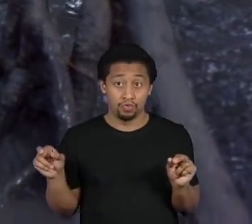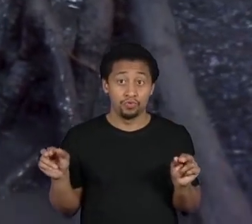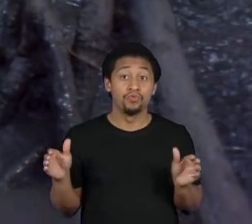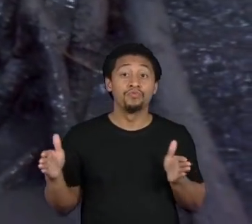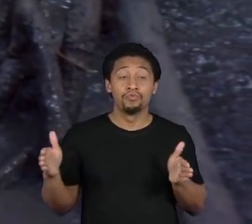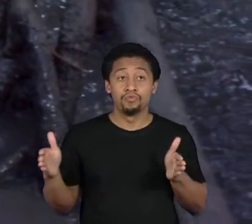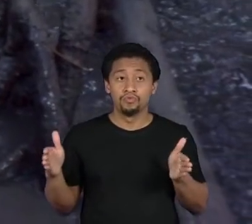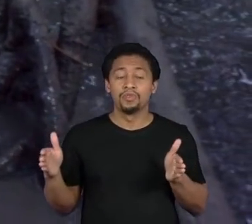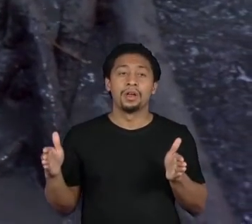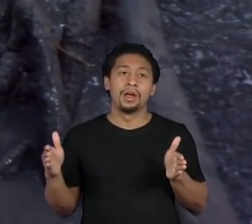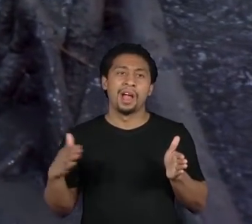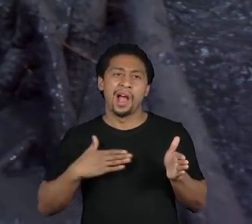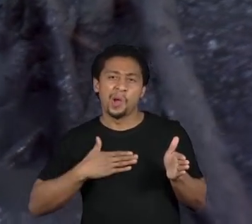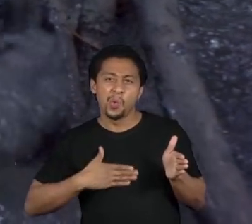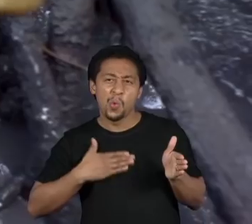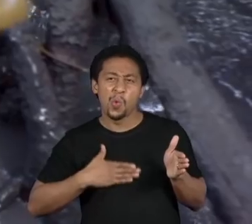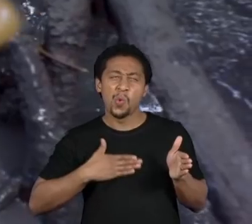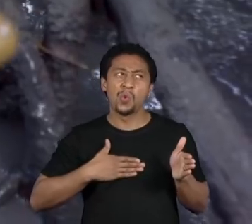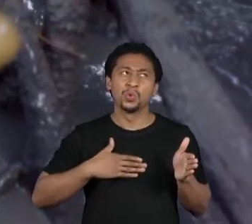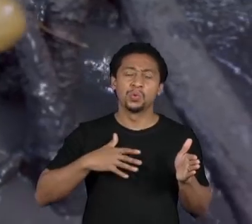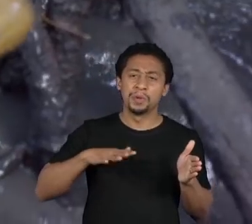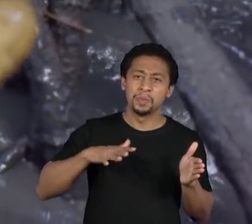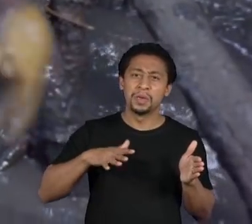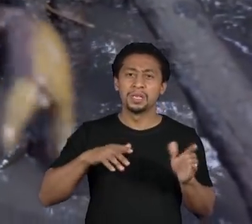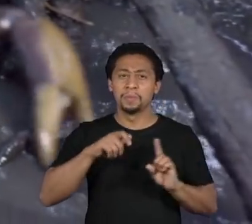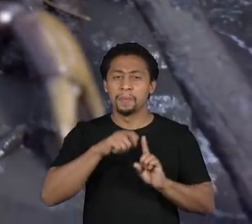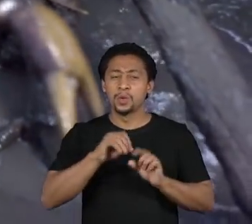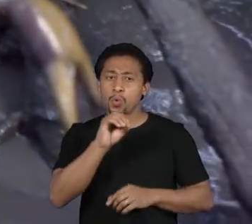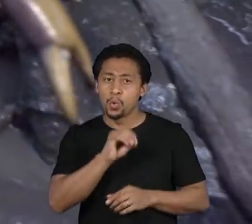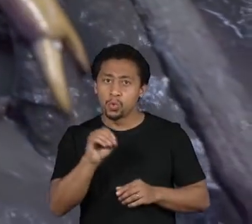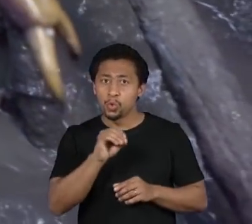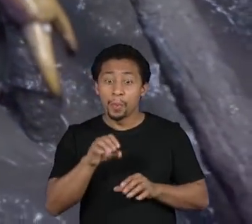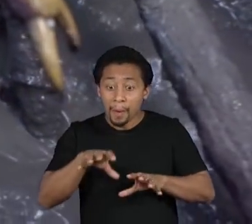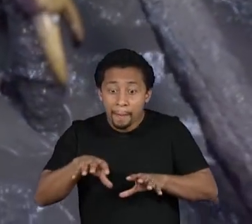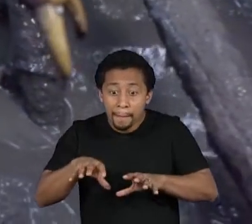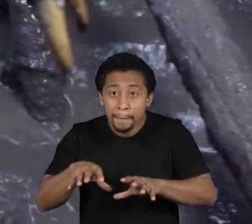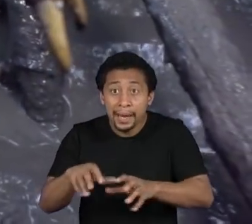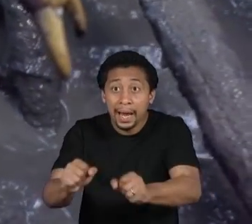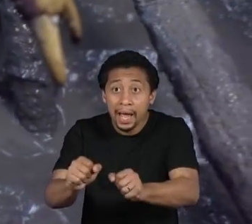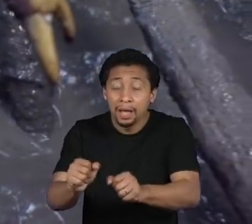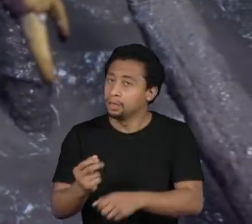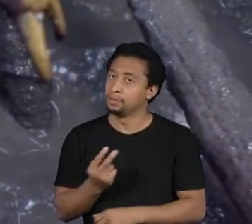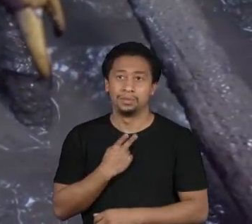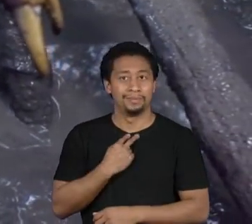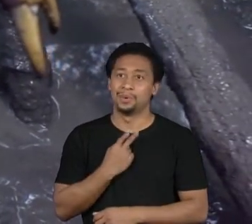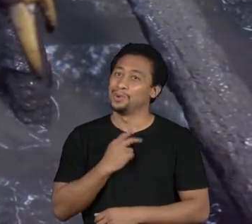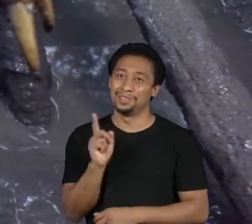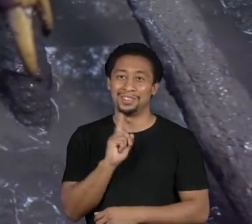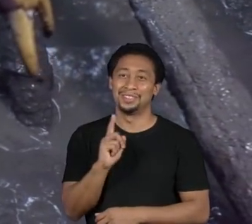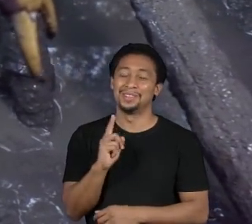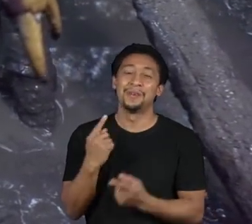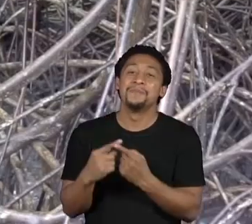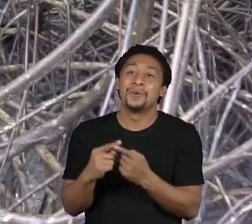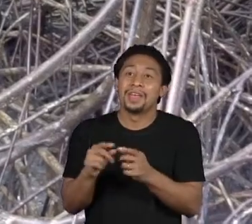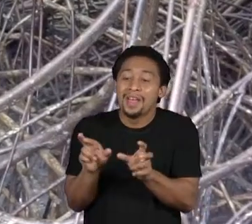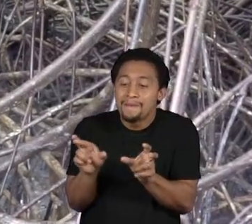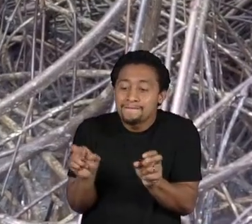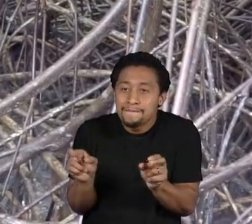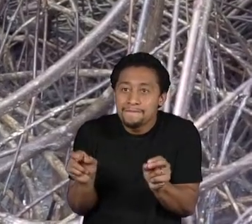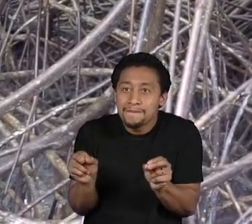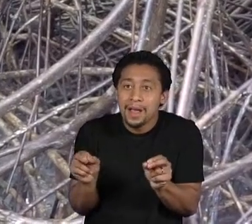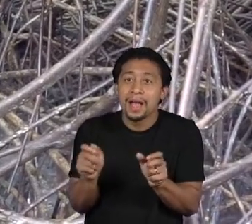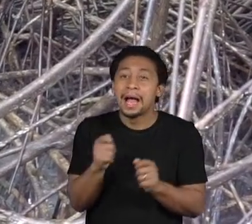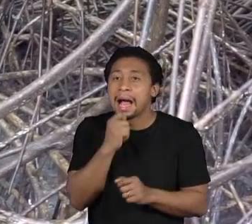porque ele está mole, ele está trocando a carapaça. Então, tudo isso serve de tomadas para que a gente